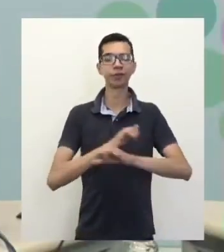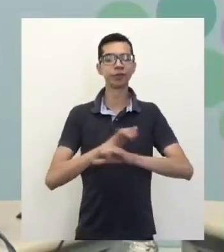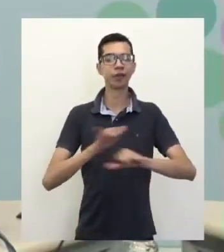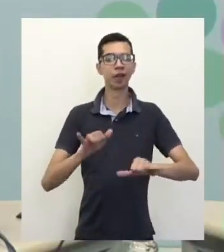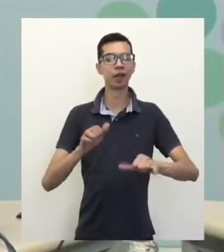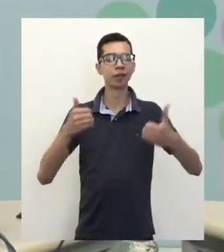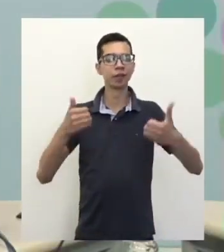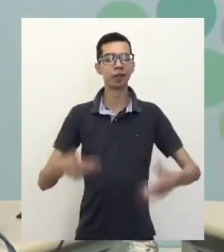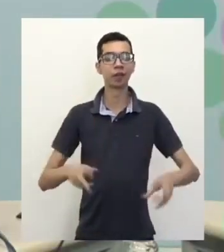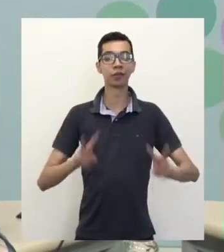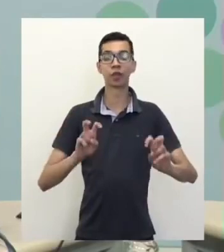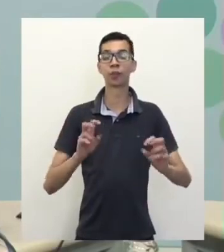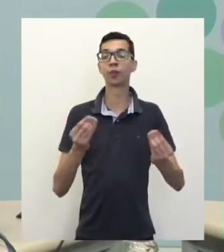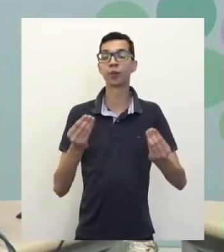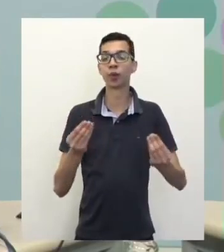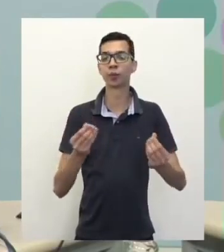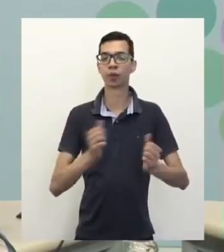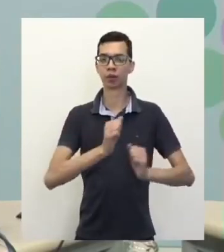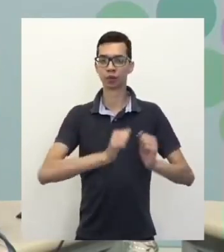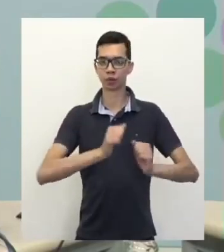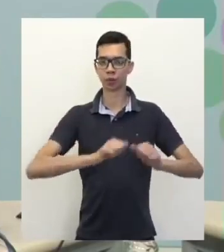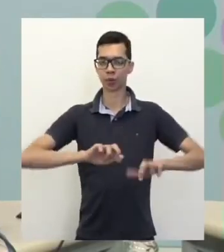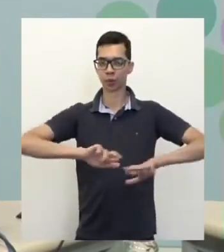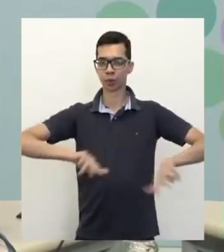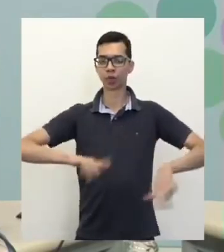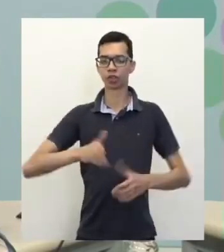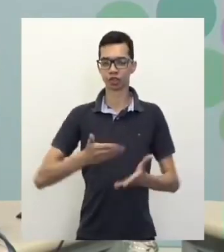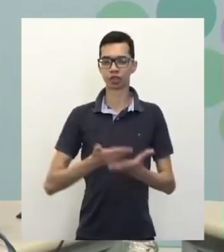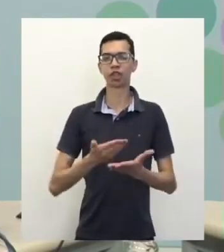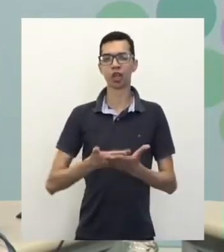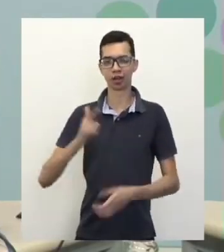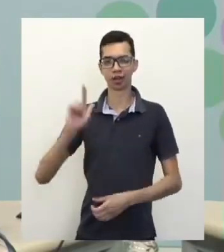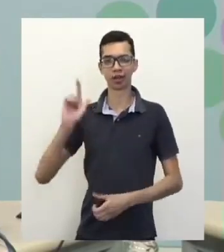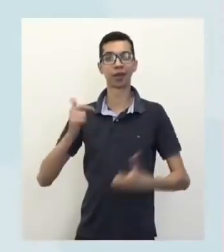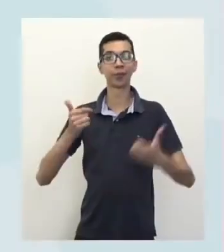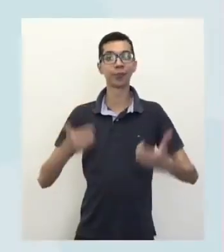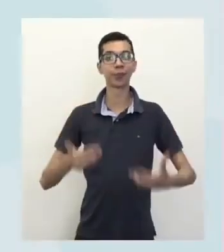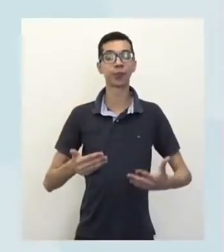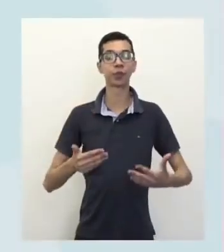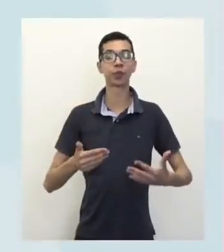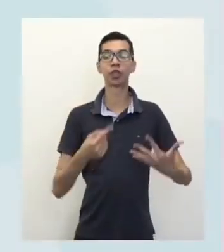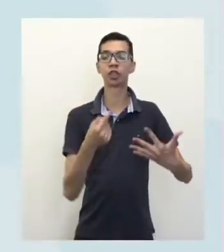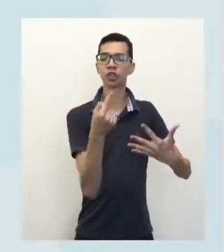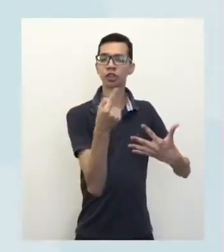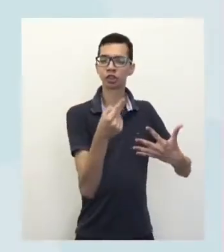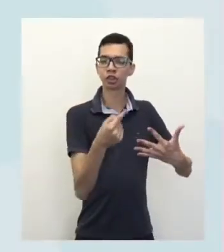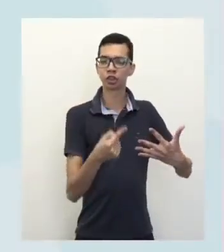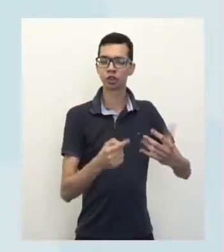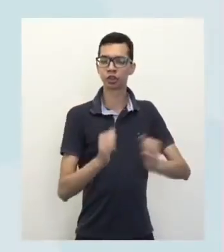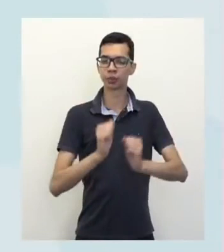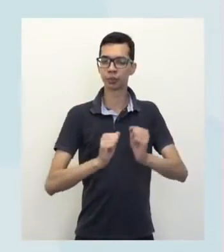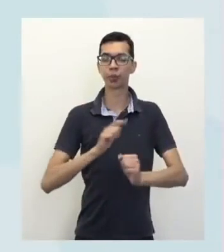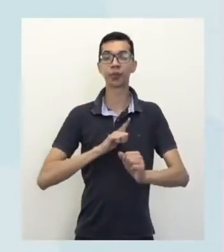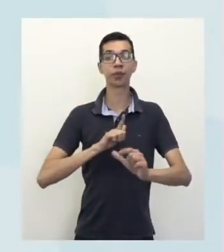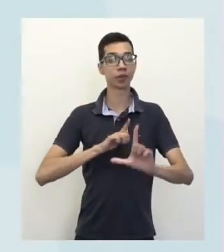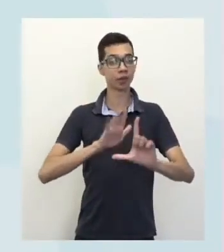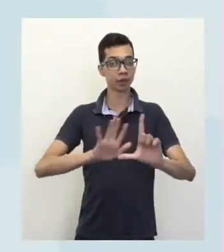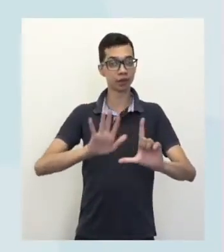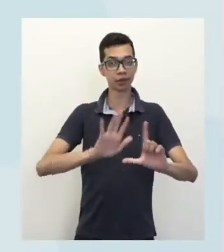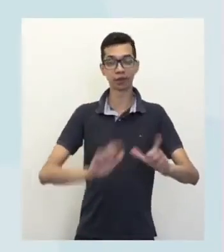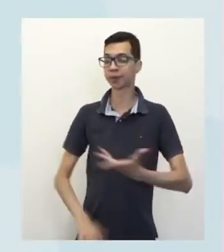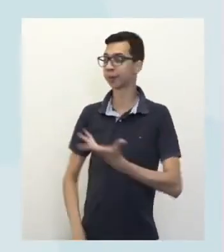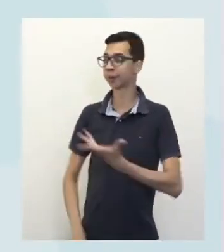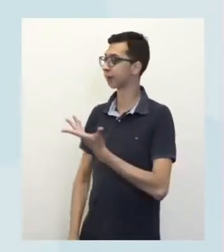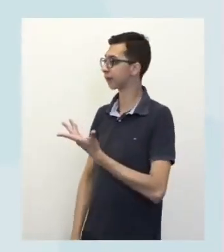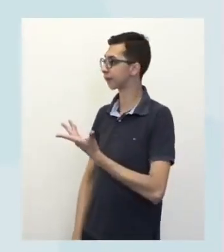da industrialização. Nas aulas passadas nós já falamos de tipos de indústria, então nós temos uma imagem, né, que representa um